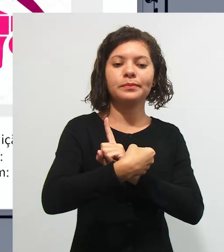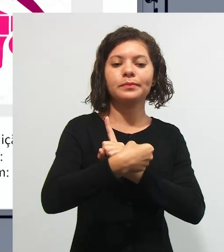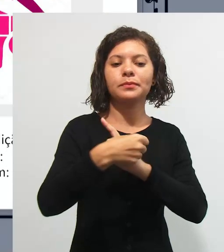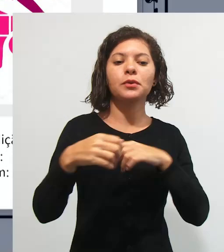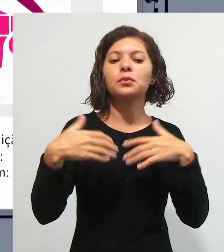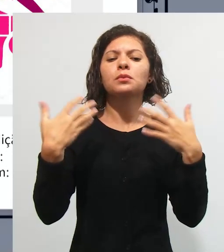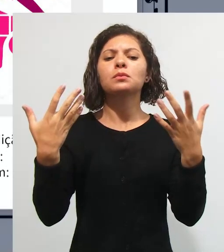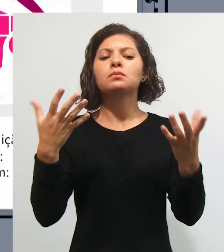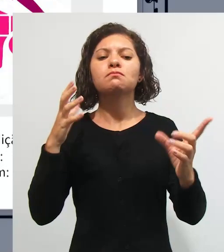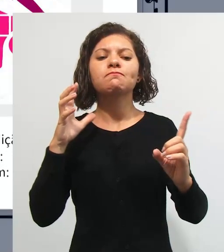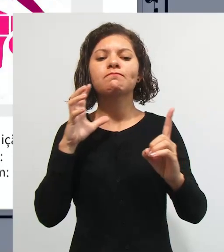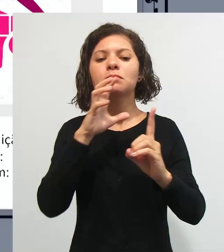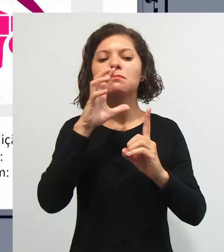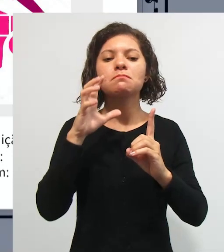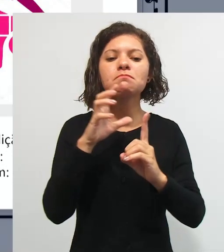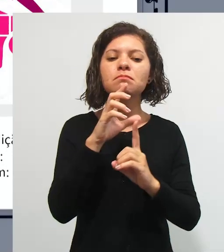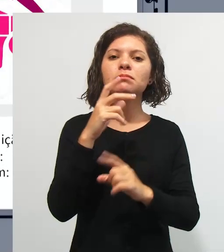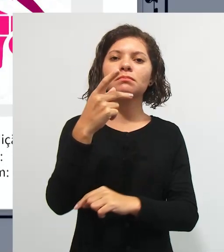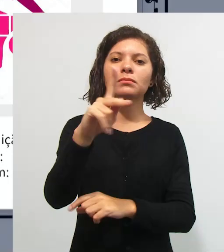sua pesquisa vai